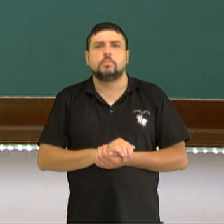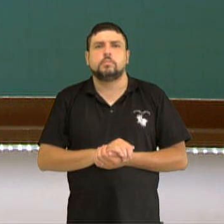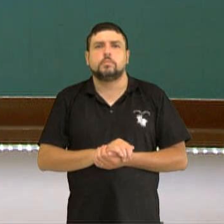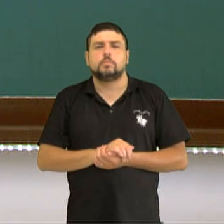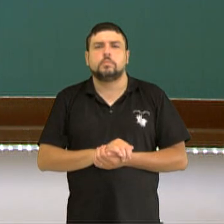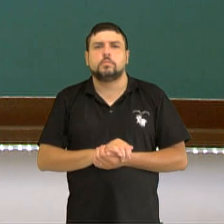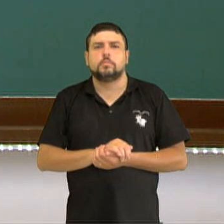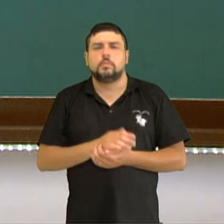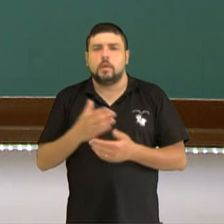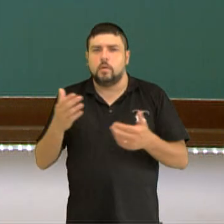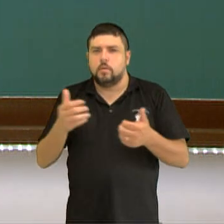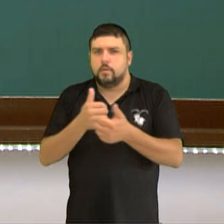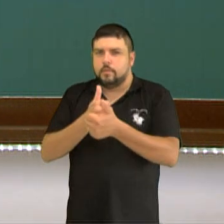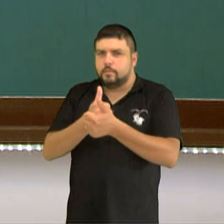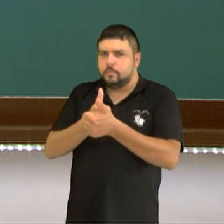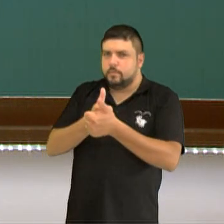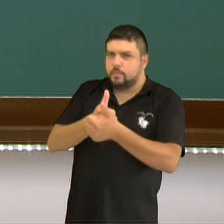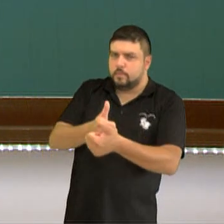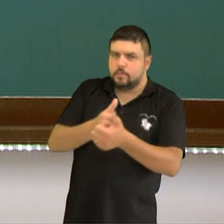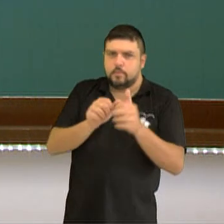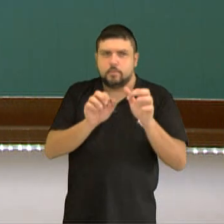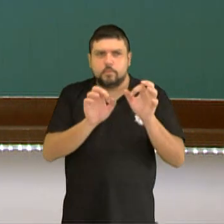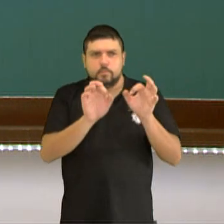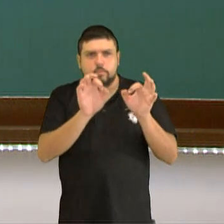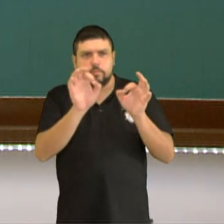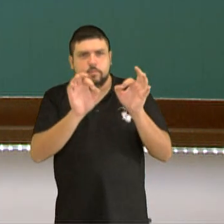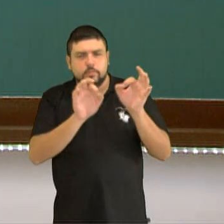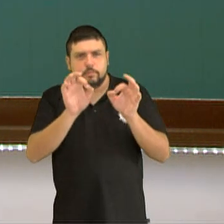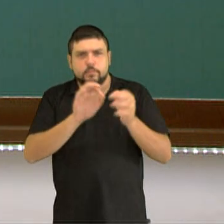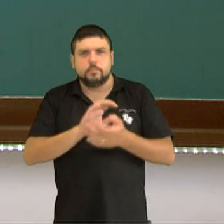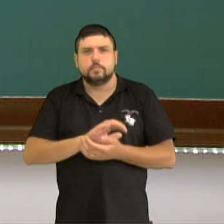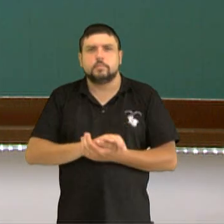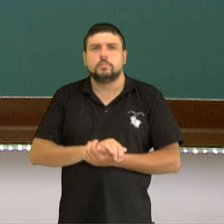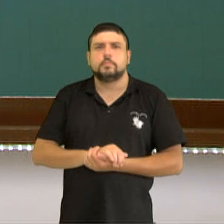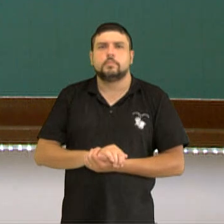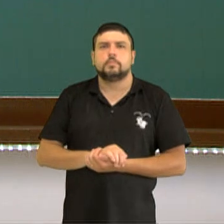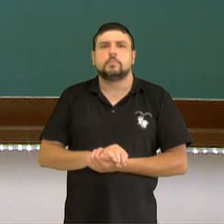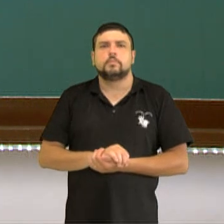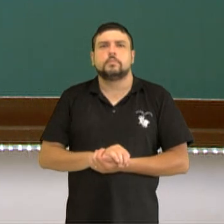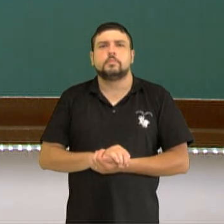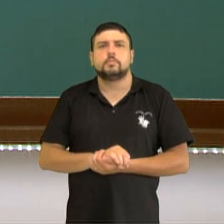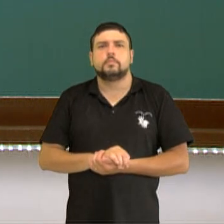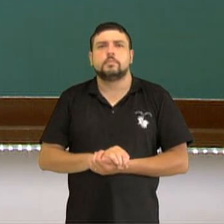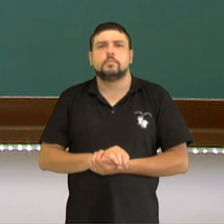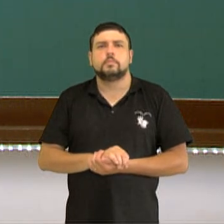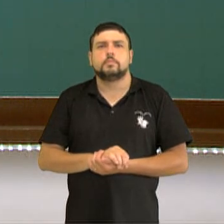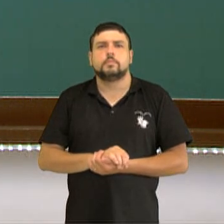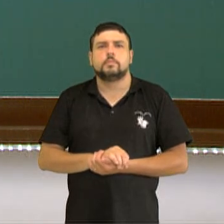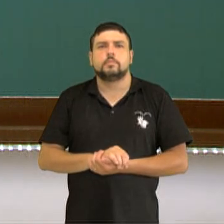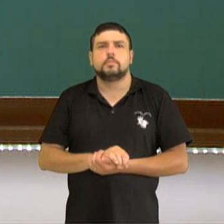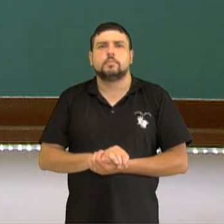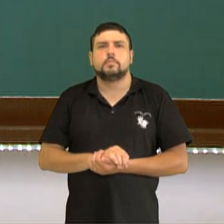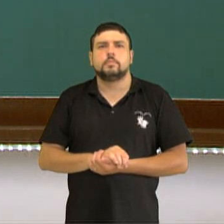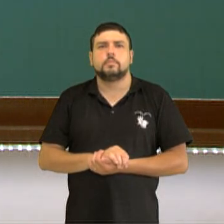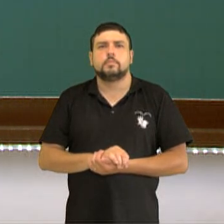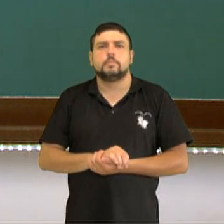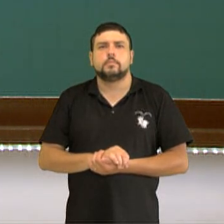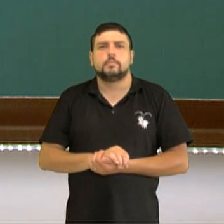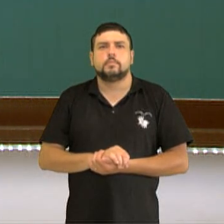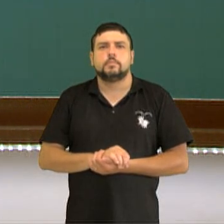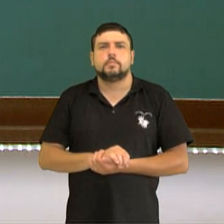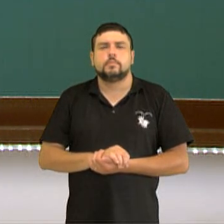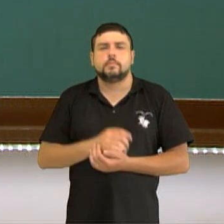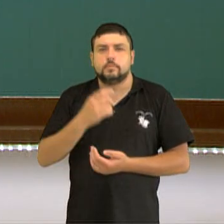x, quando for menos 1 é 0, quando for 0 é 1, e quando for 1 é 2. Liguei os pontos e